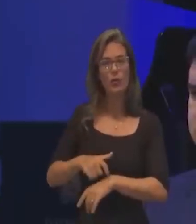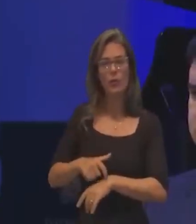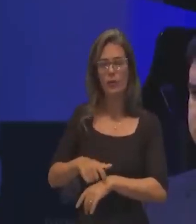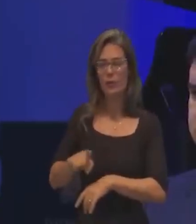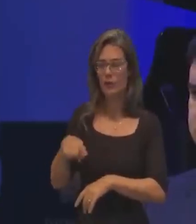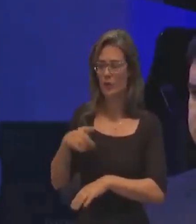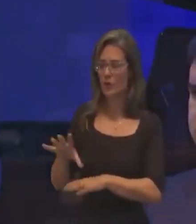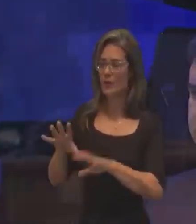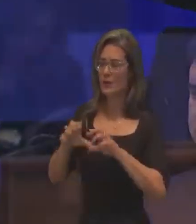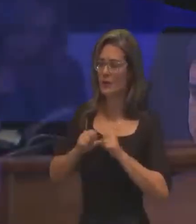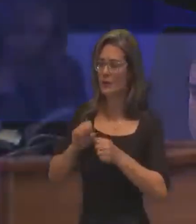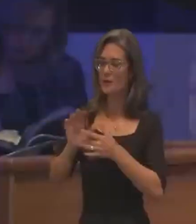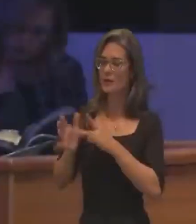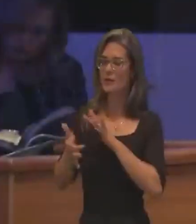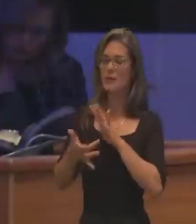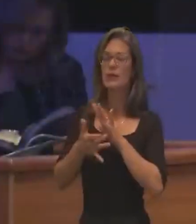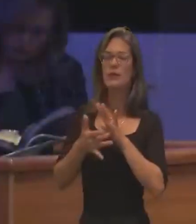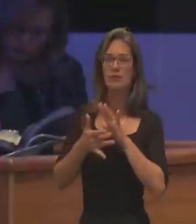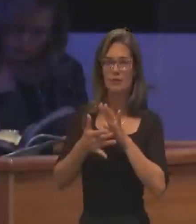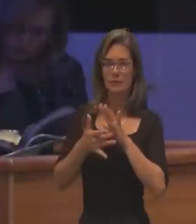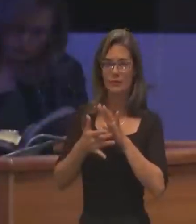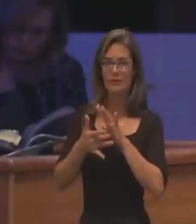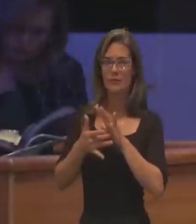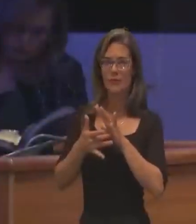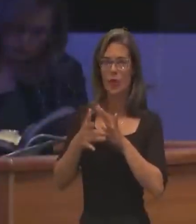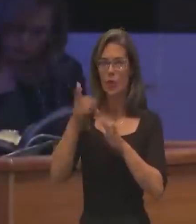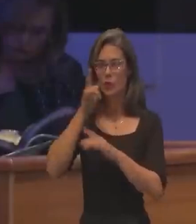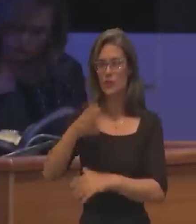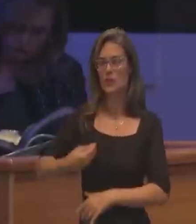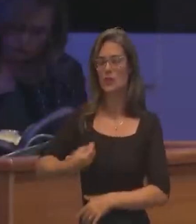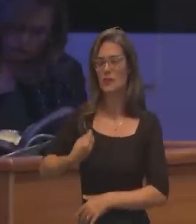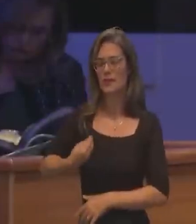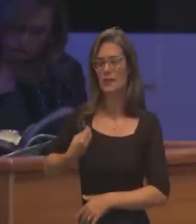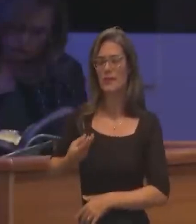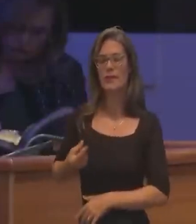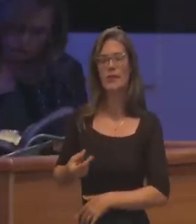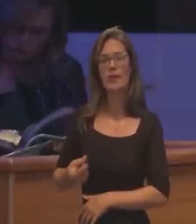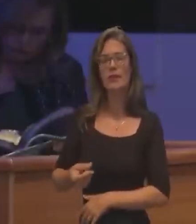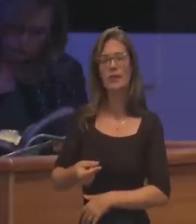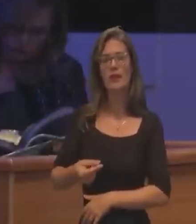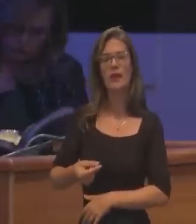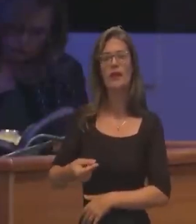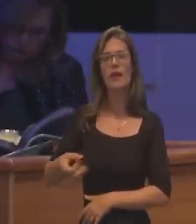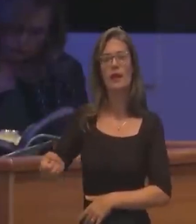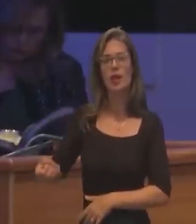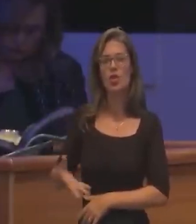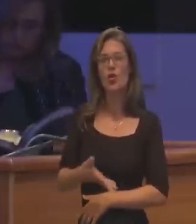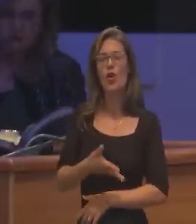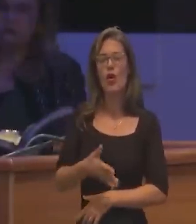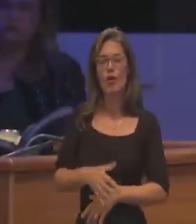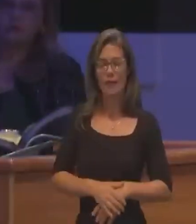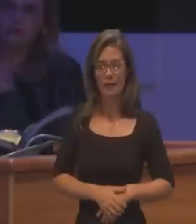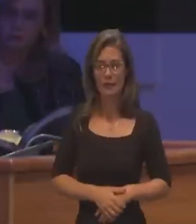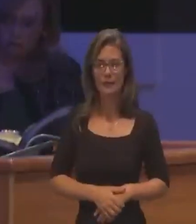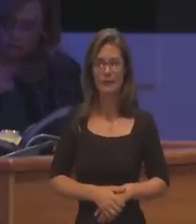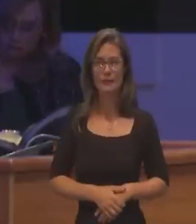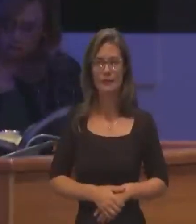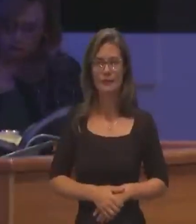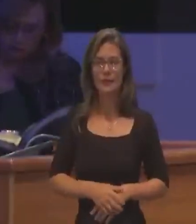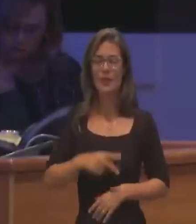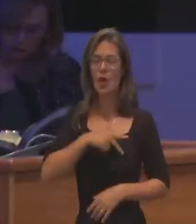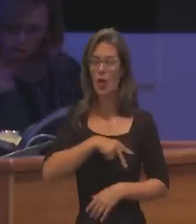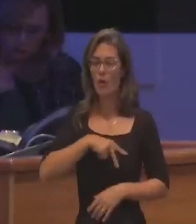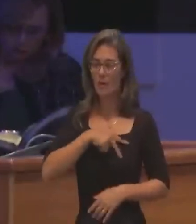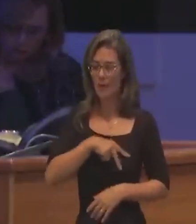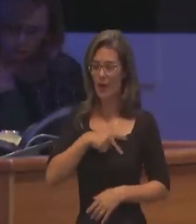ele vem falando do tabernáculo que se desfaz, que será derrubado, e apontando para o edifício construído e erguido por Deus. E agora ele fala: e